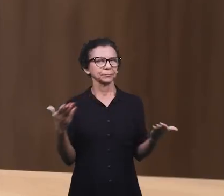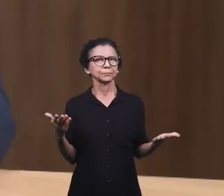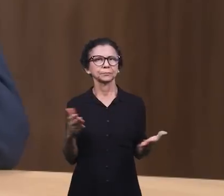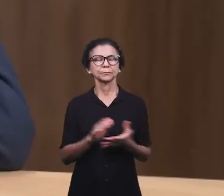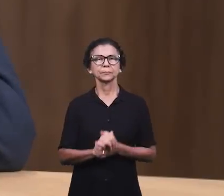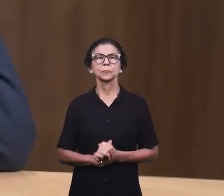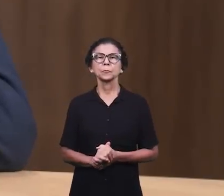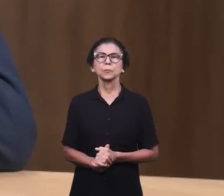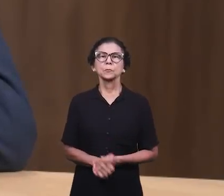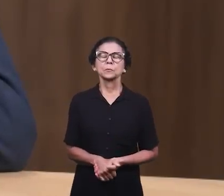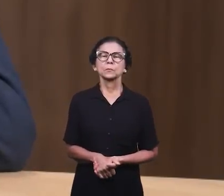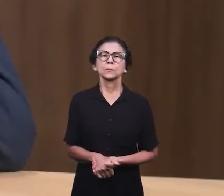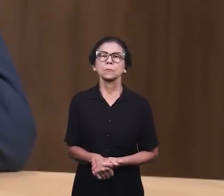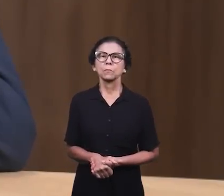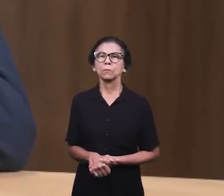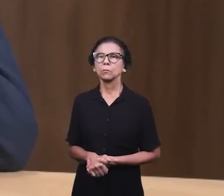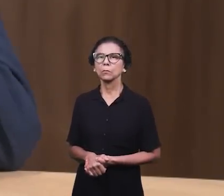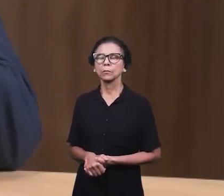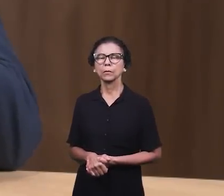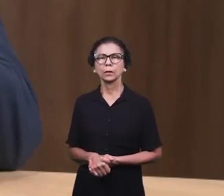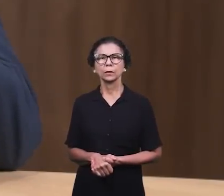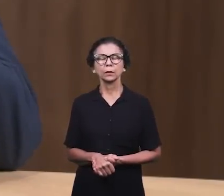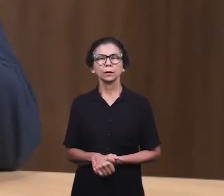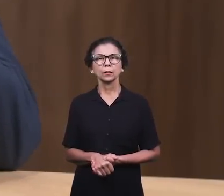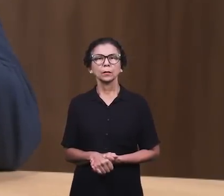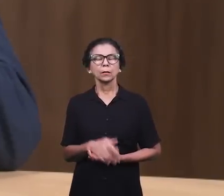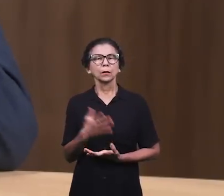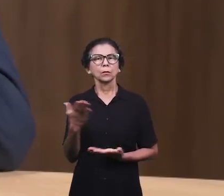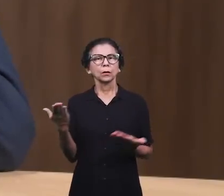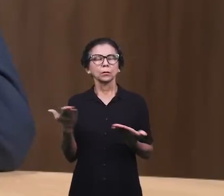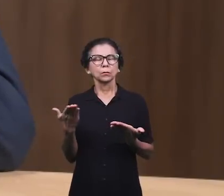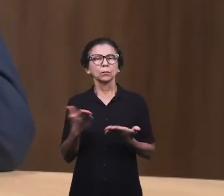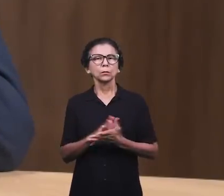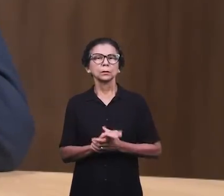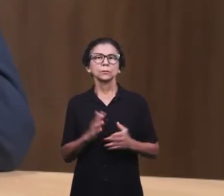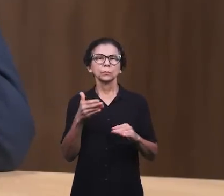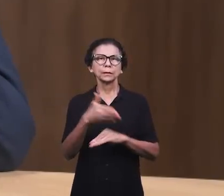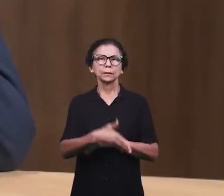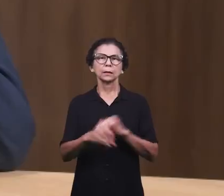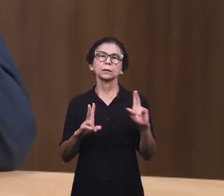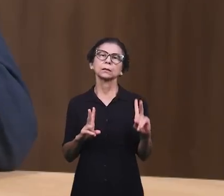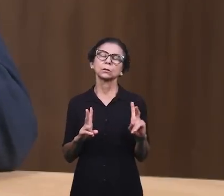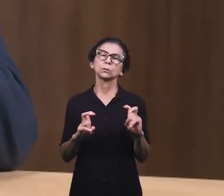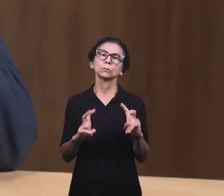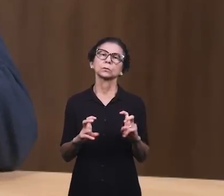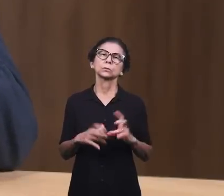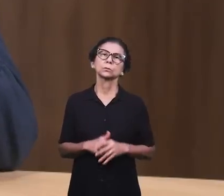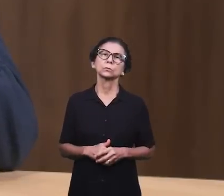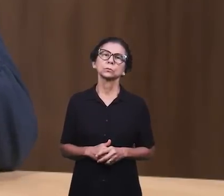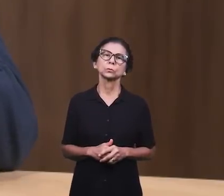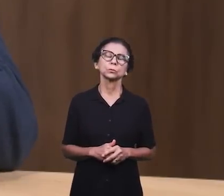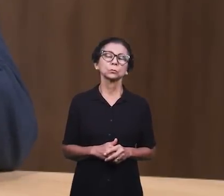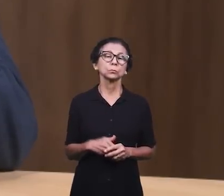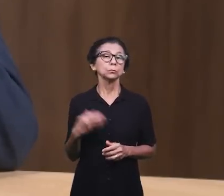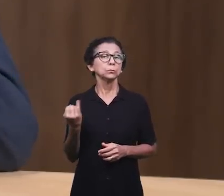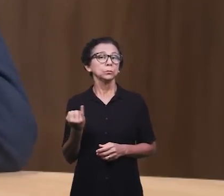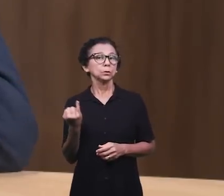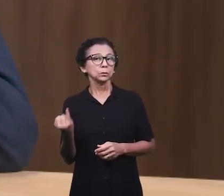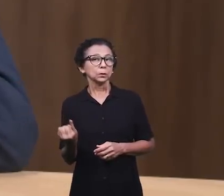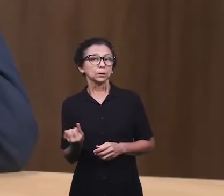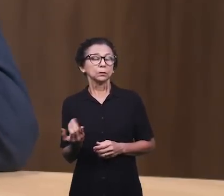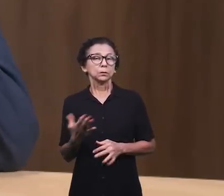Muito bem, passo a palavra ao pastor Gilson. Nós vamos abordar agora um outro lado importante